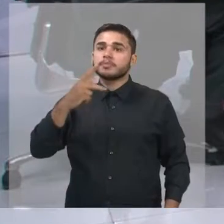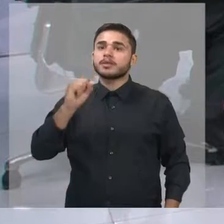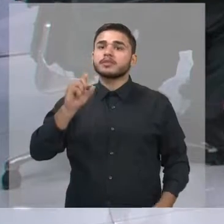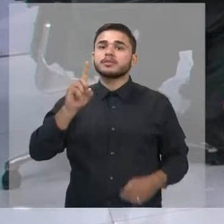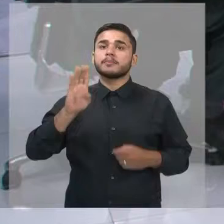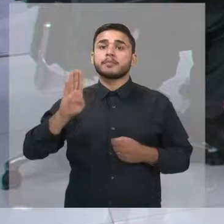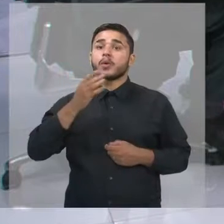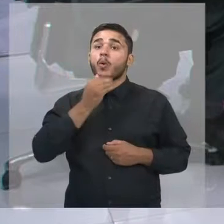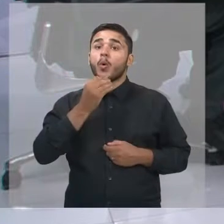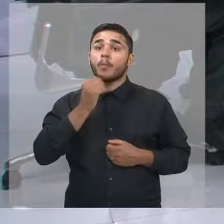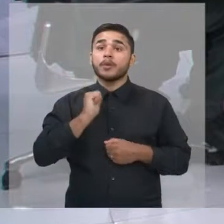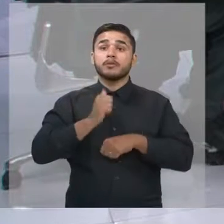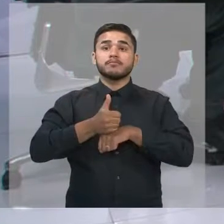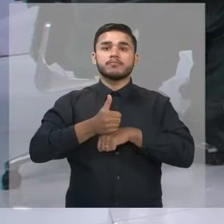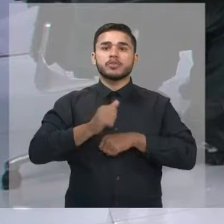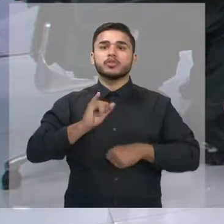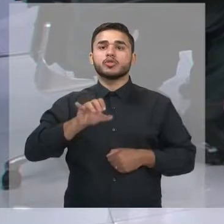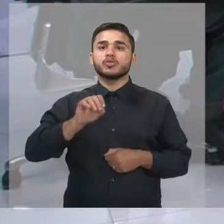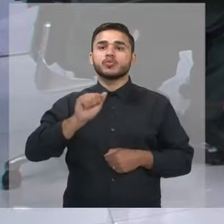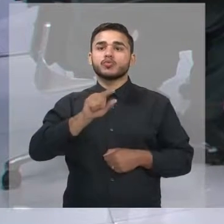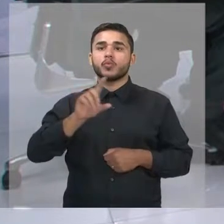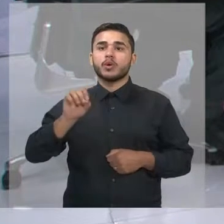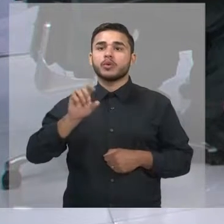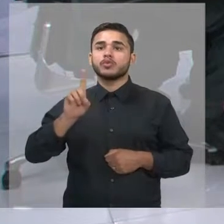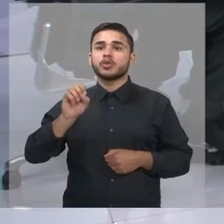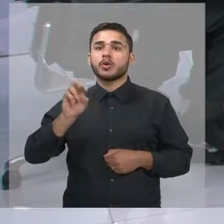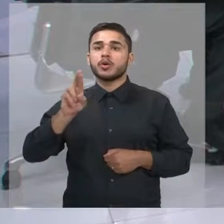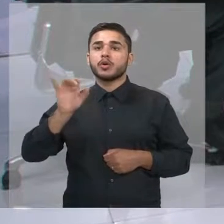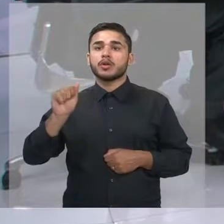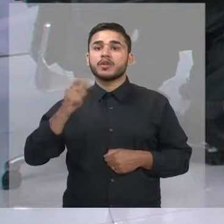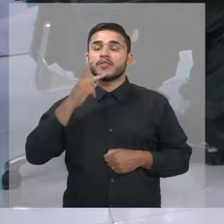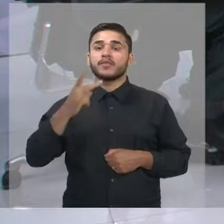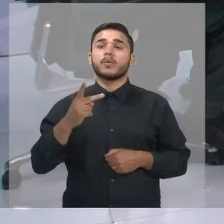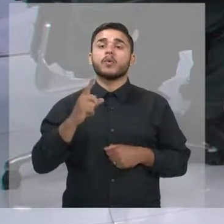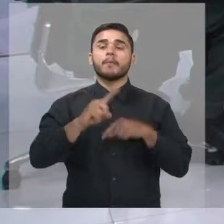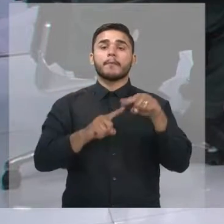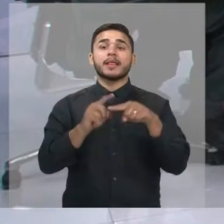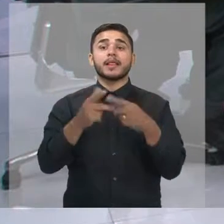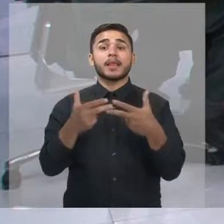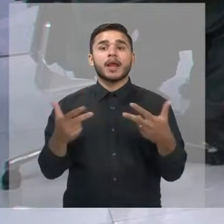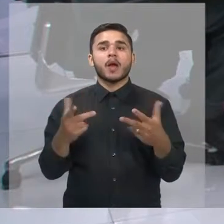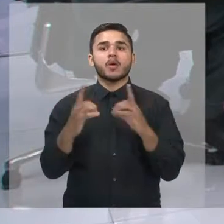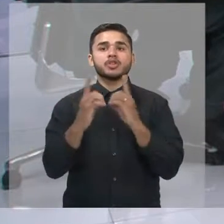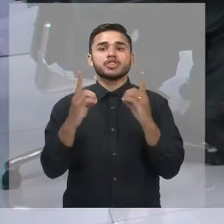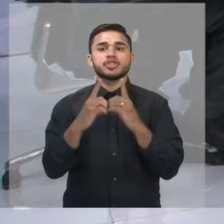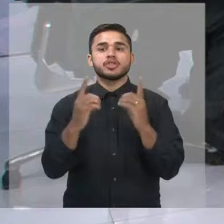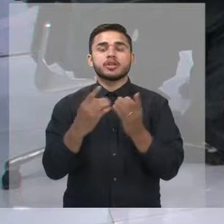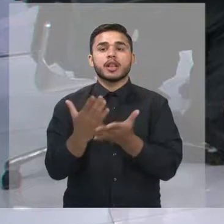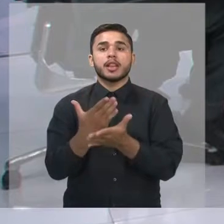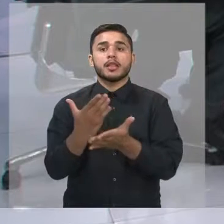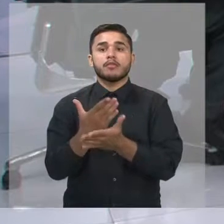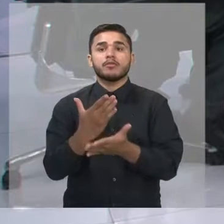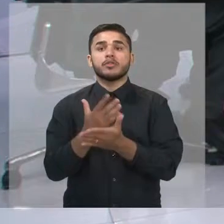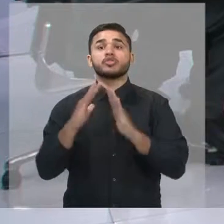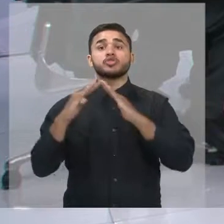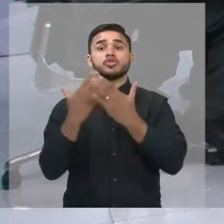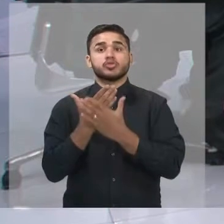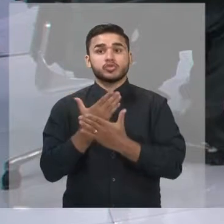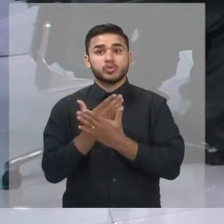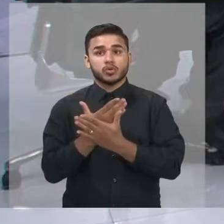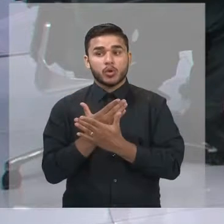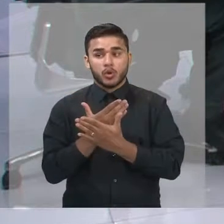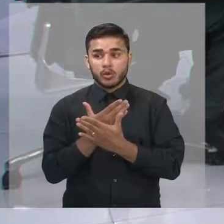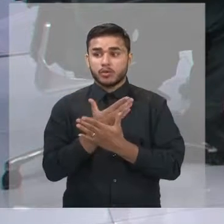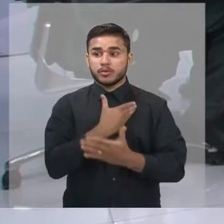João Dória, determinou o recolhimento do material didático das escolas públicas estaduais,